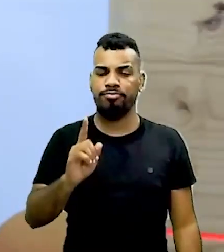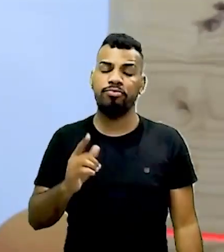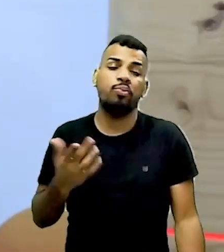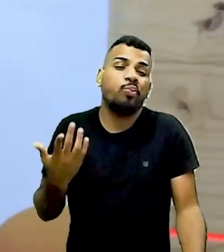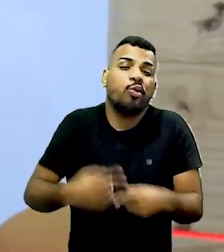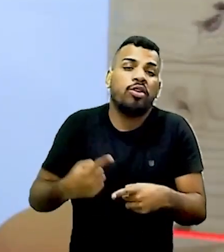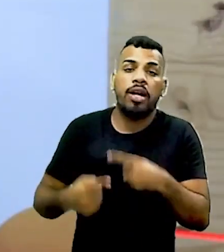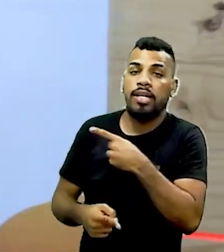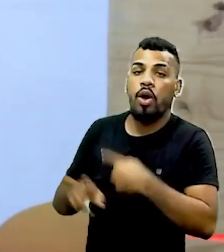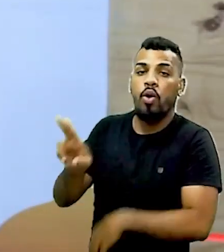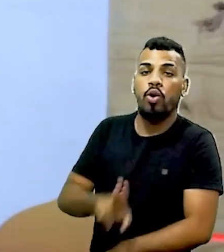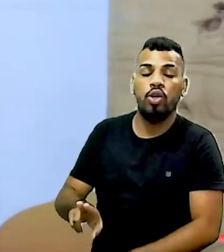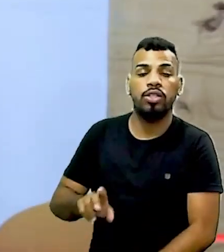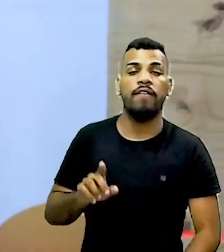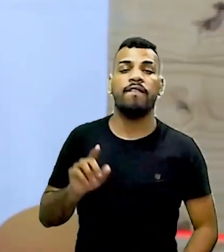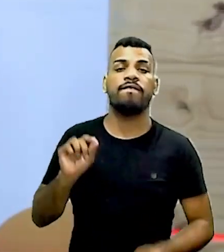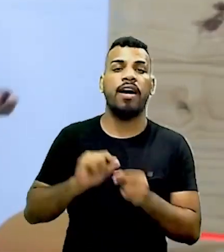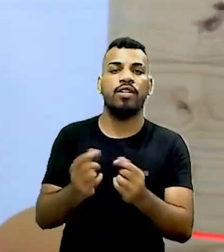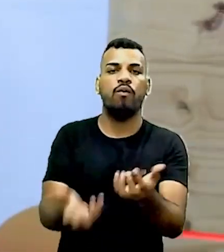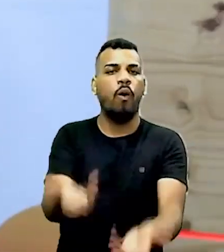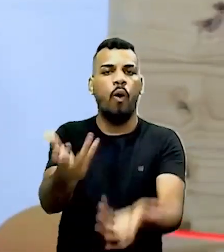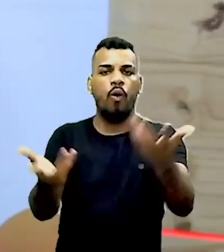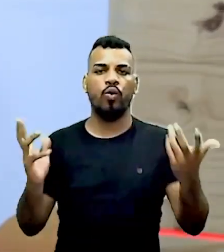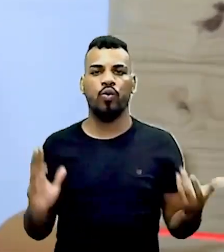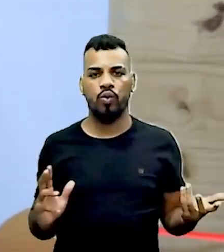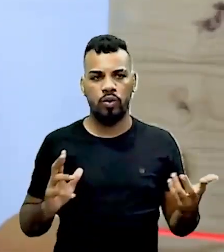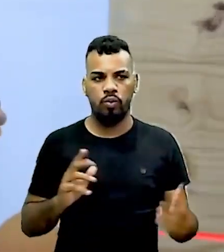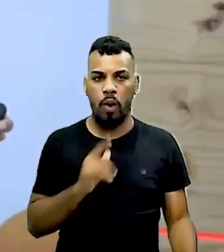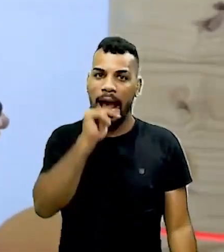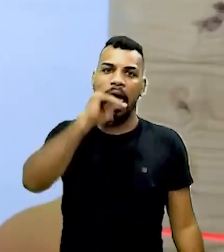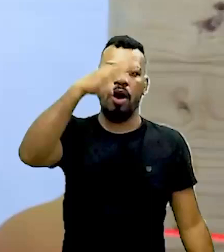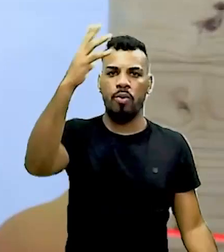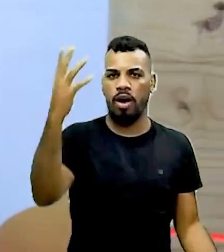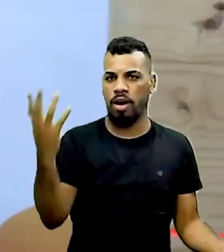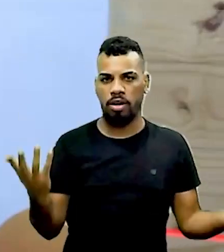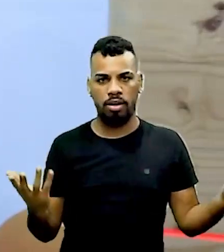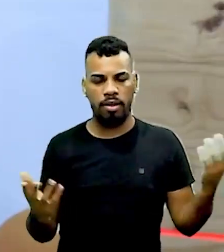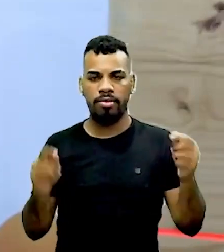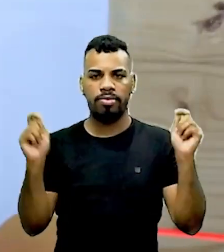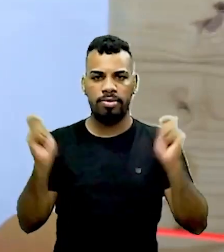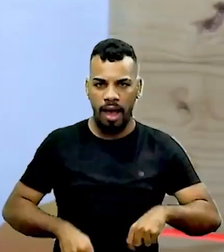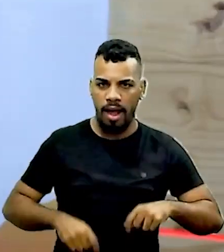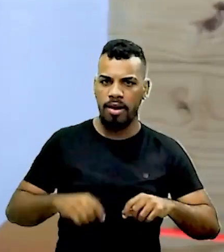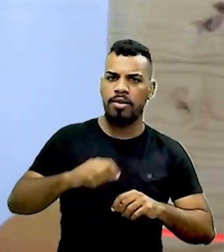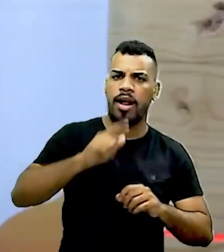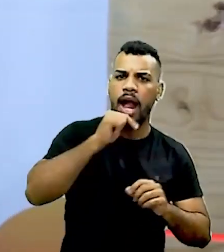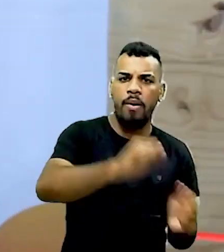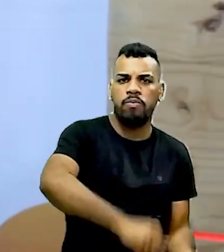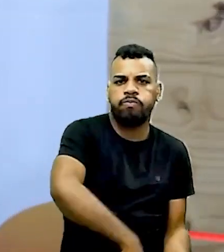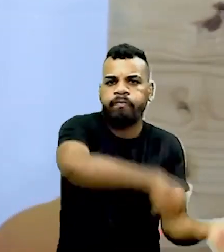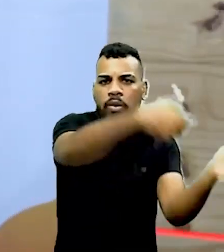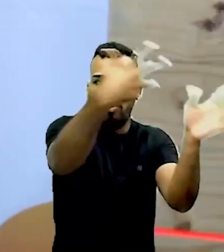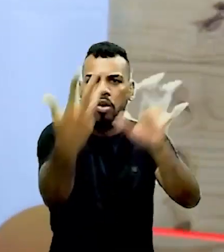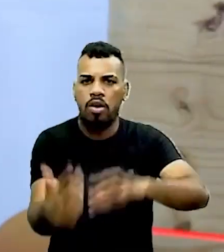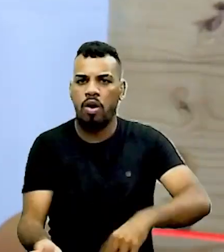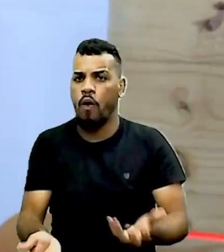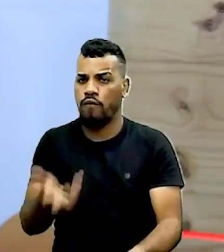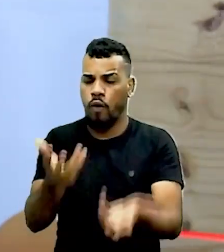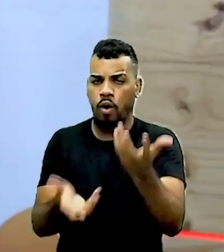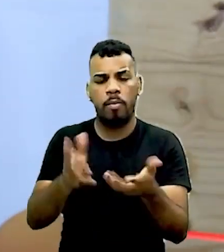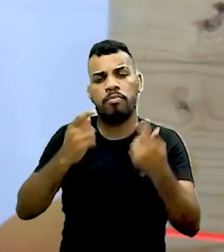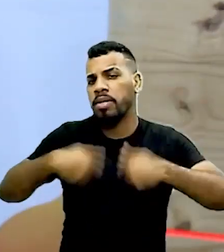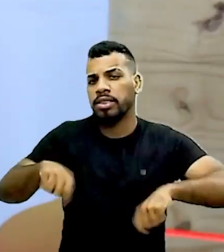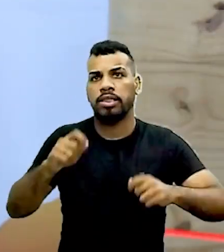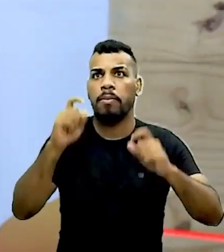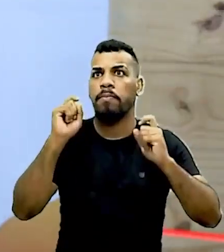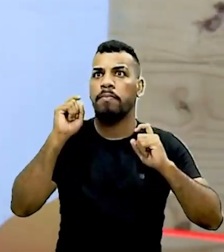fazer tradicionalmente fogo, por exemplo, então água, que você pode ditar exatamente como vai ser, sem se preocupar